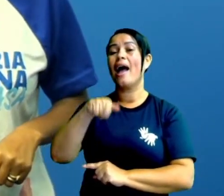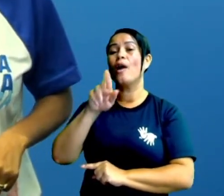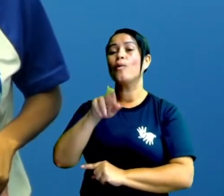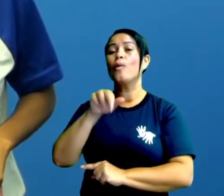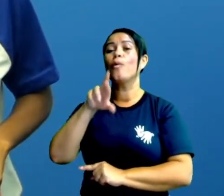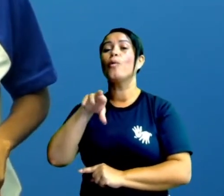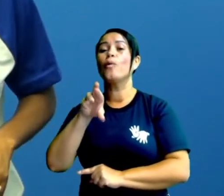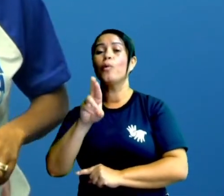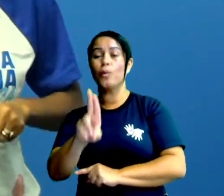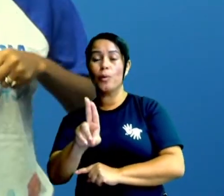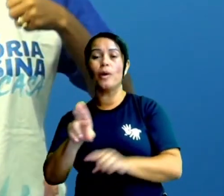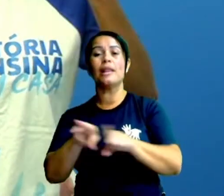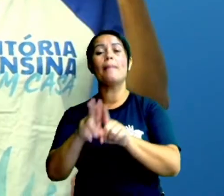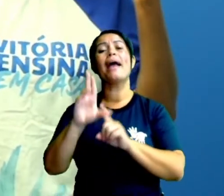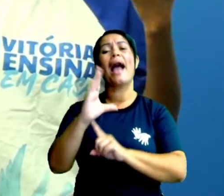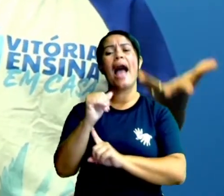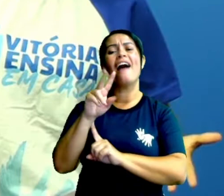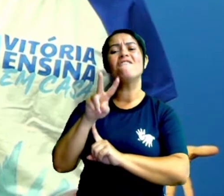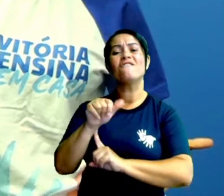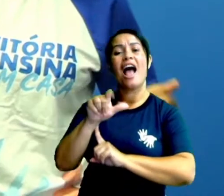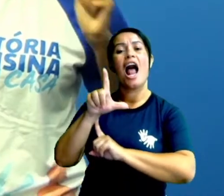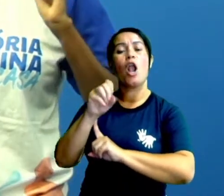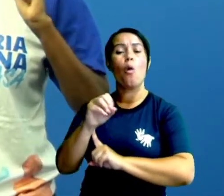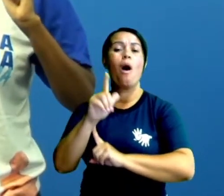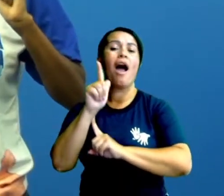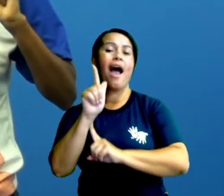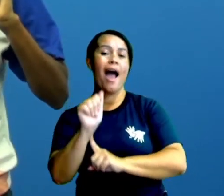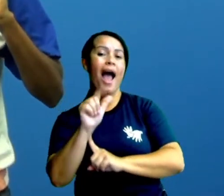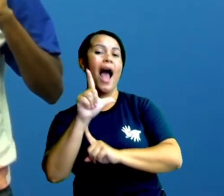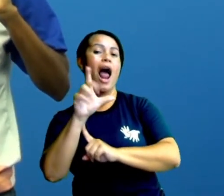o cavalo galo